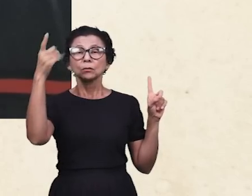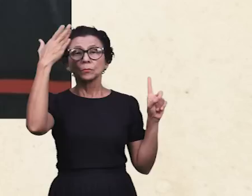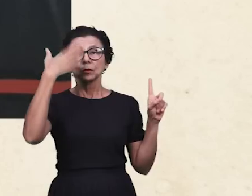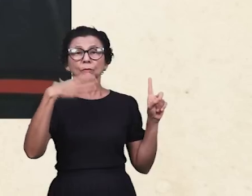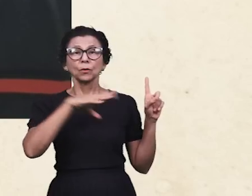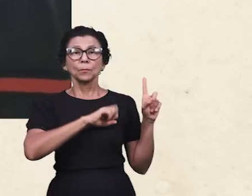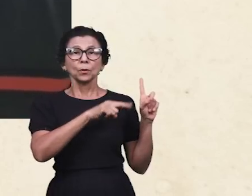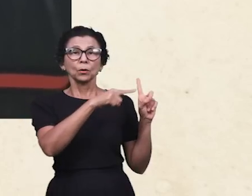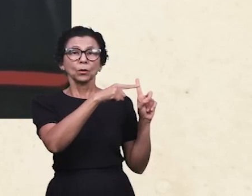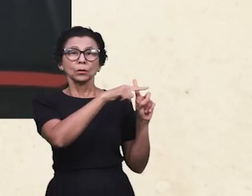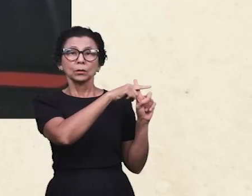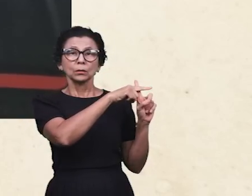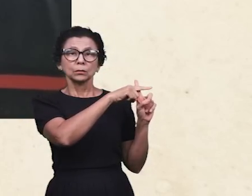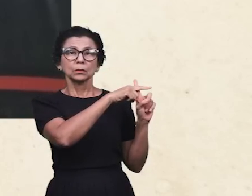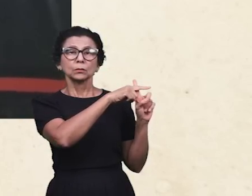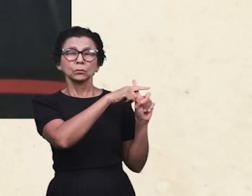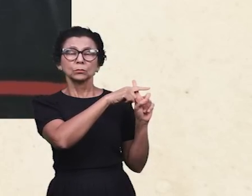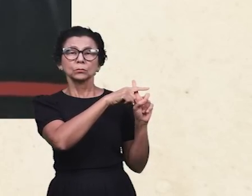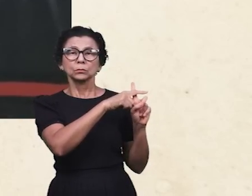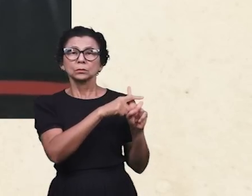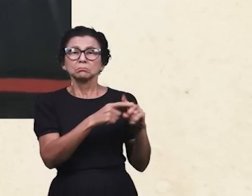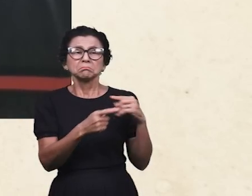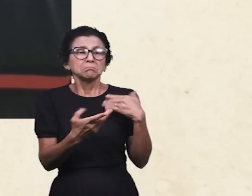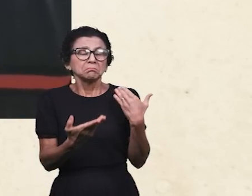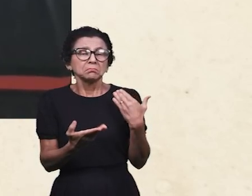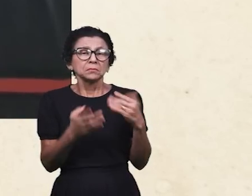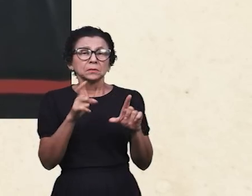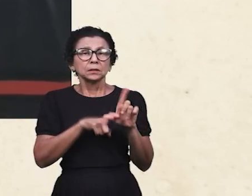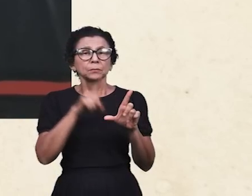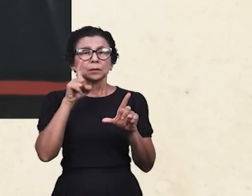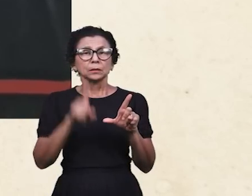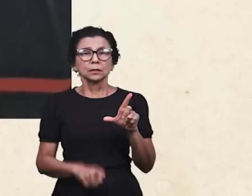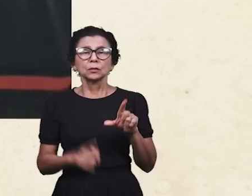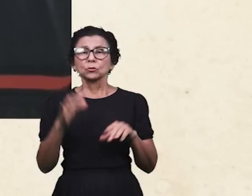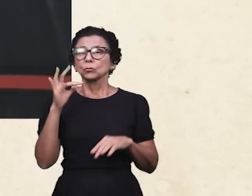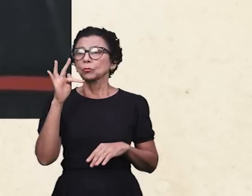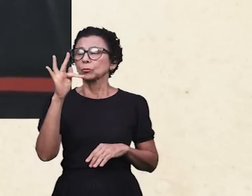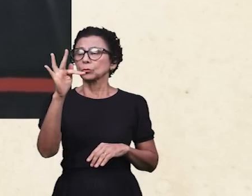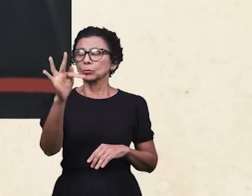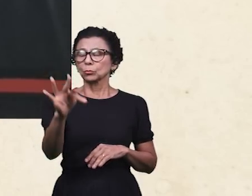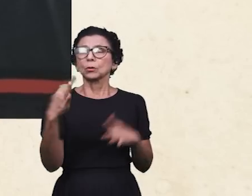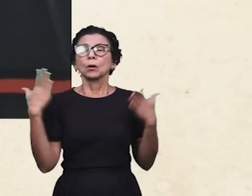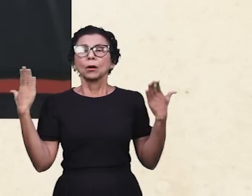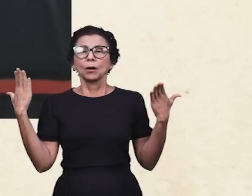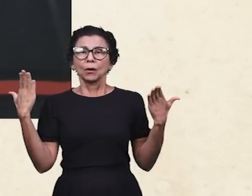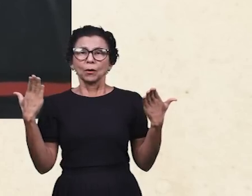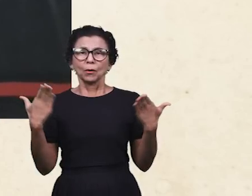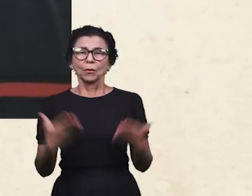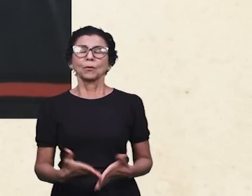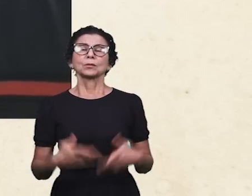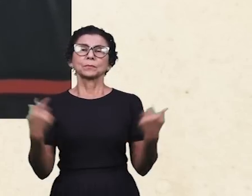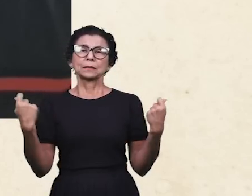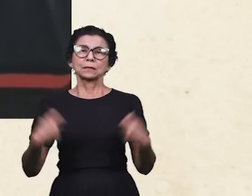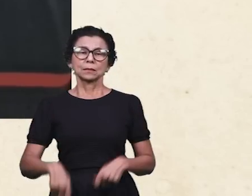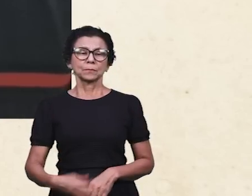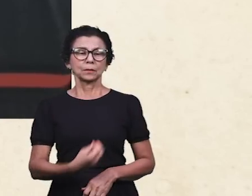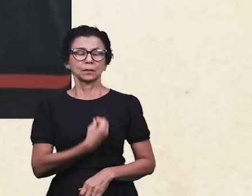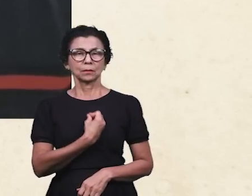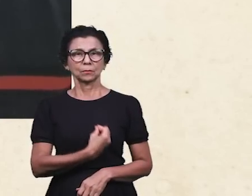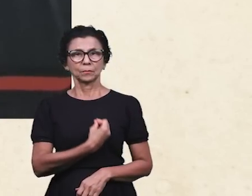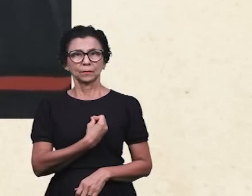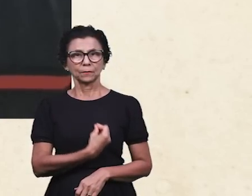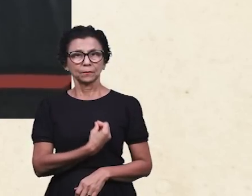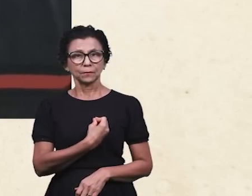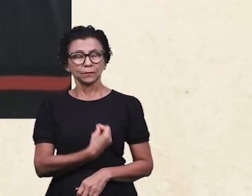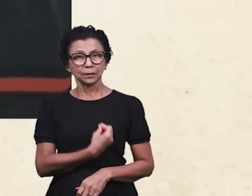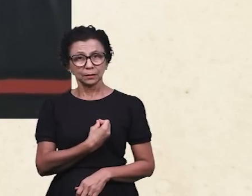independente do que vem pela frente, nós já temos hoje toda a condição de vivermos uma vida no altar do Senhor,